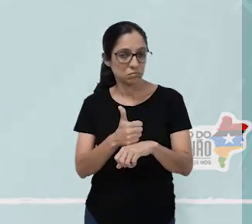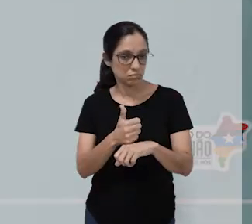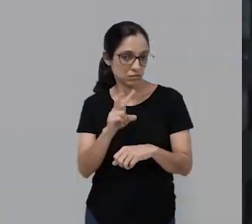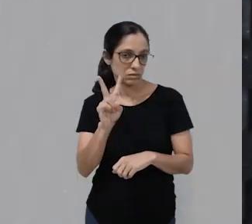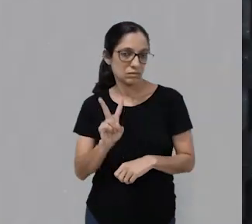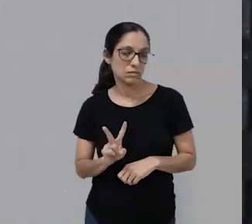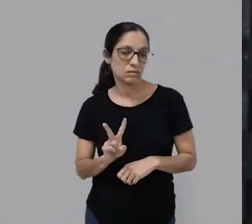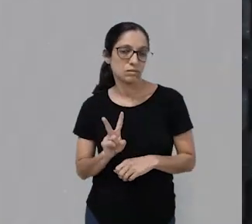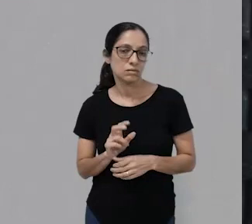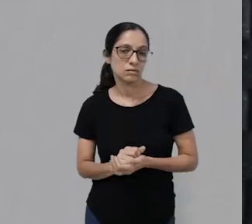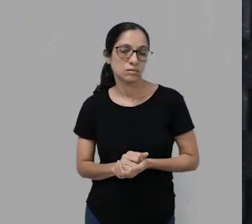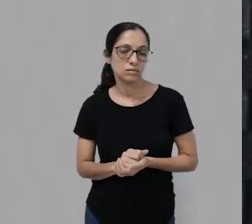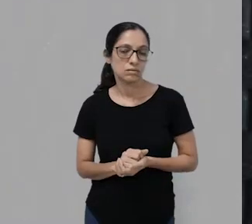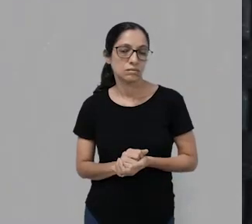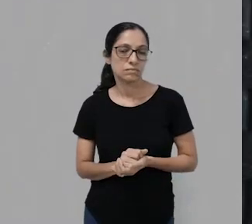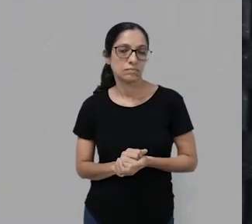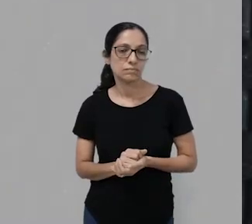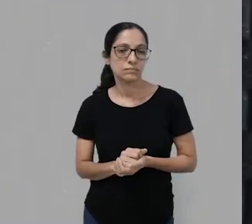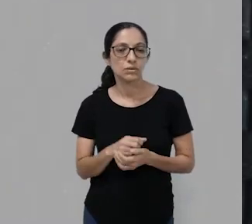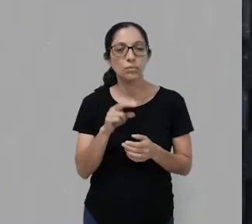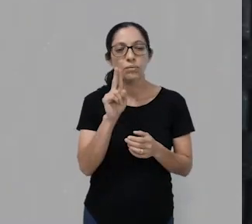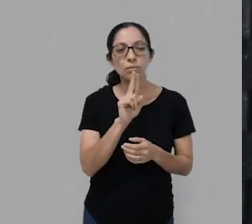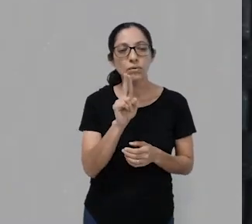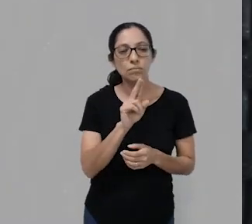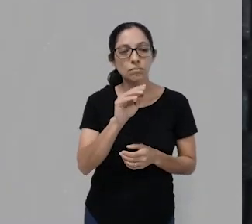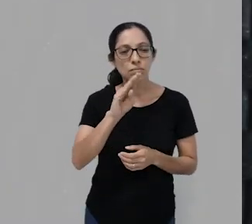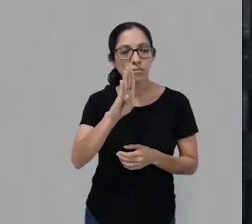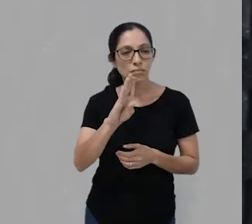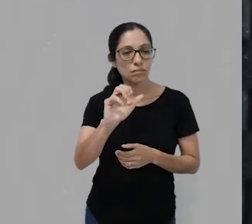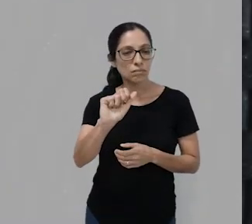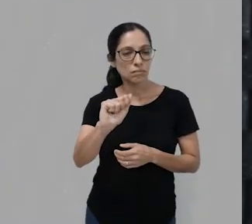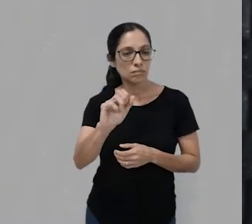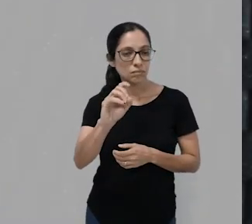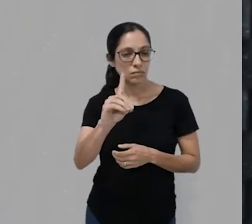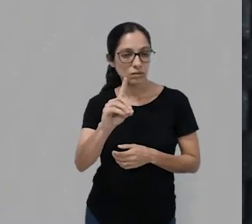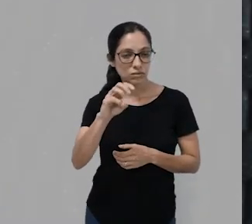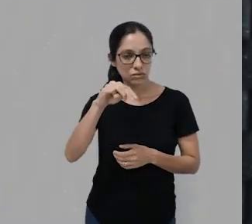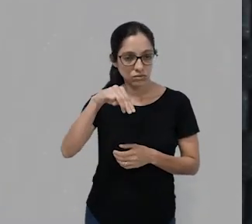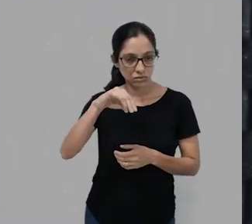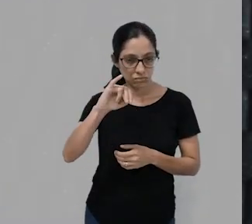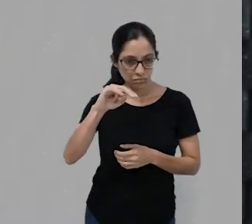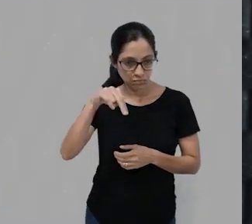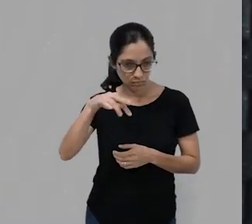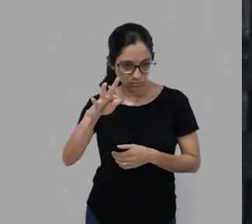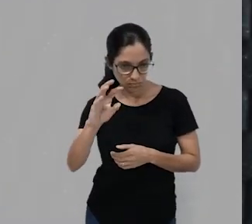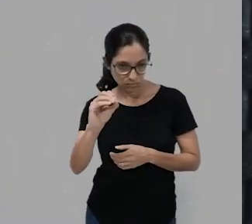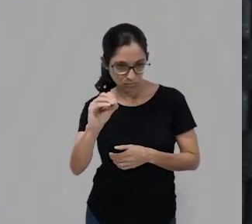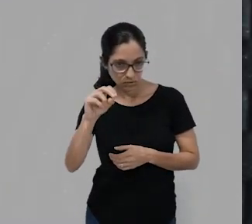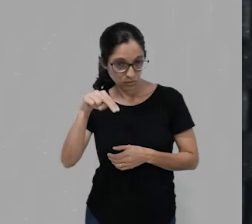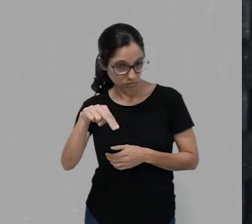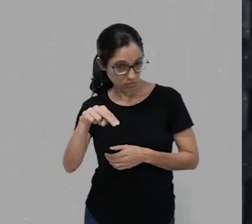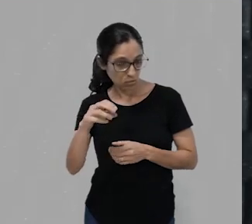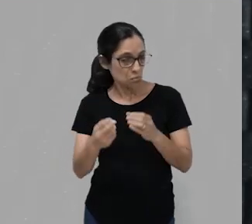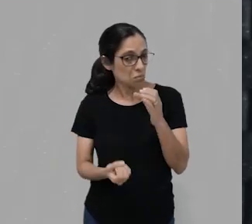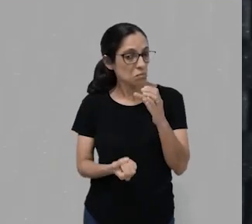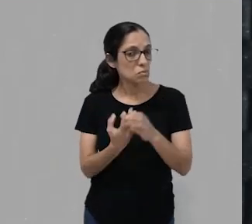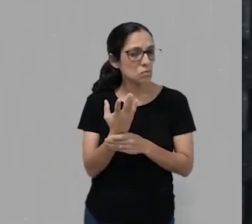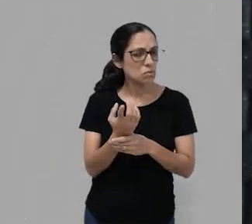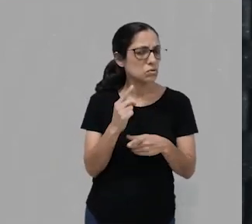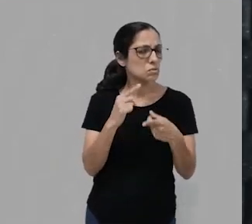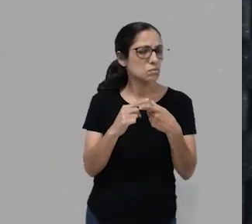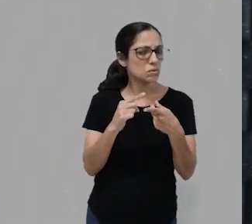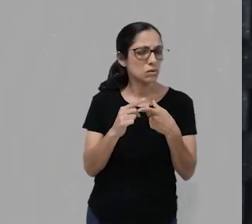vez. Então, o nome badminton, que nós estamos falando hoje aqui, ele surge por conta dessa casa